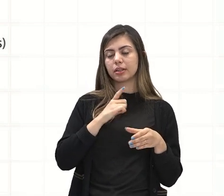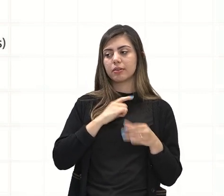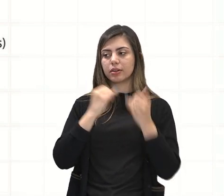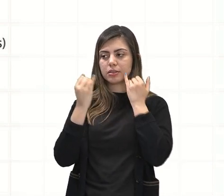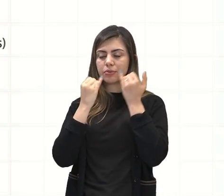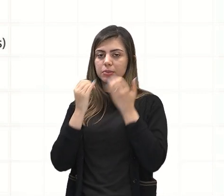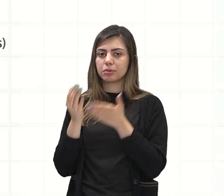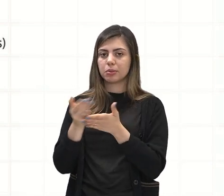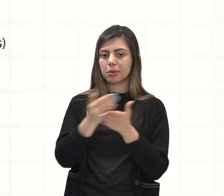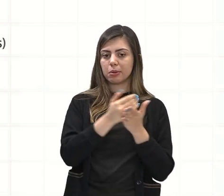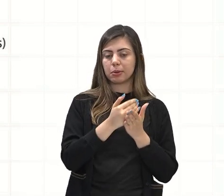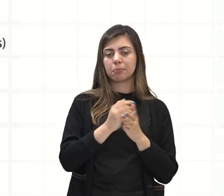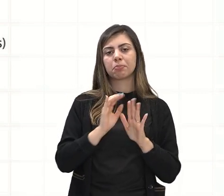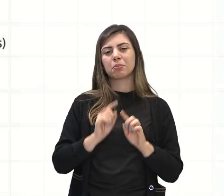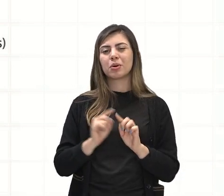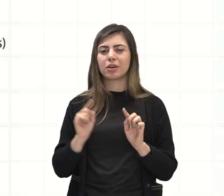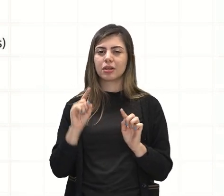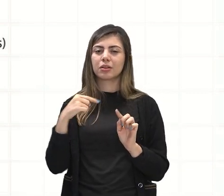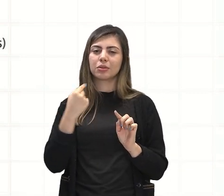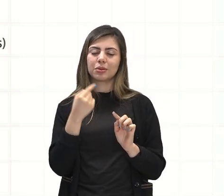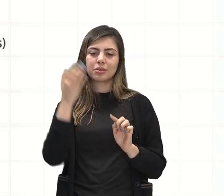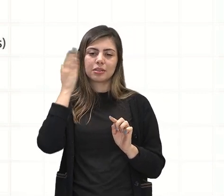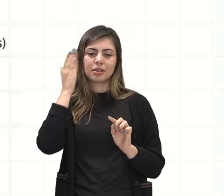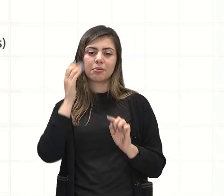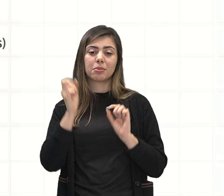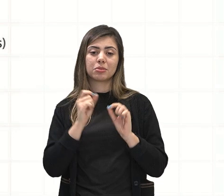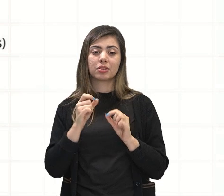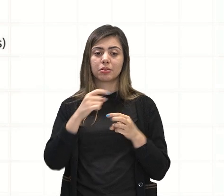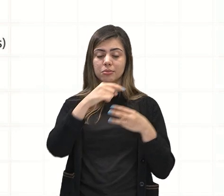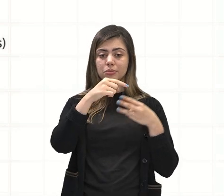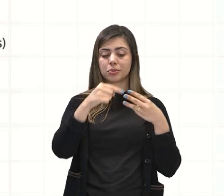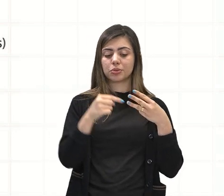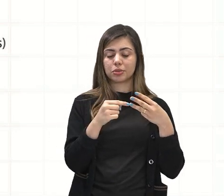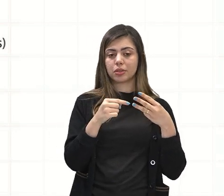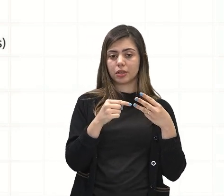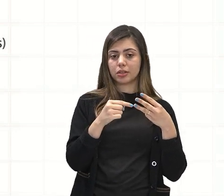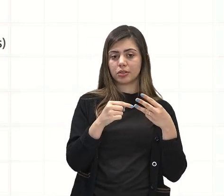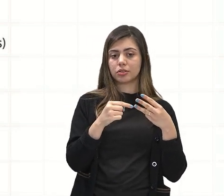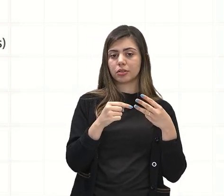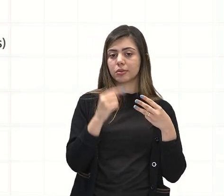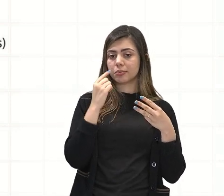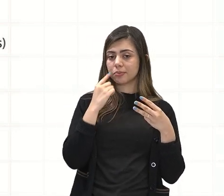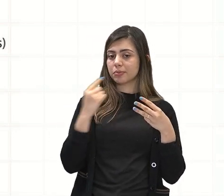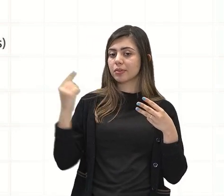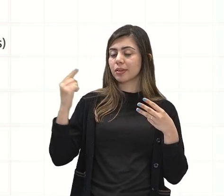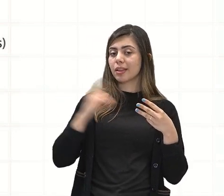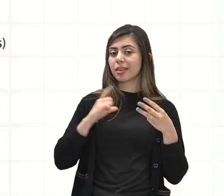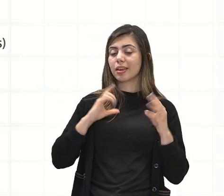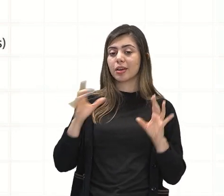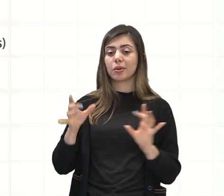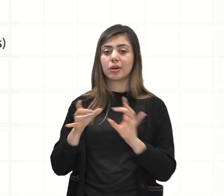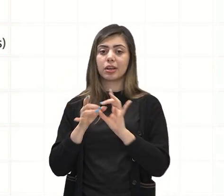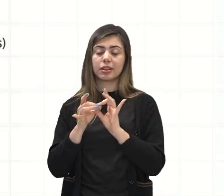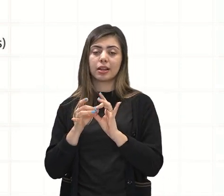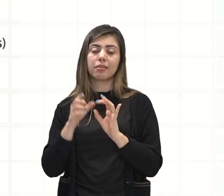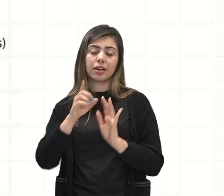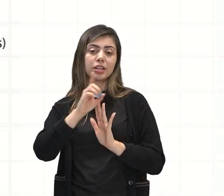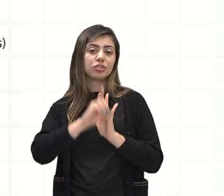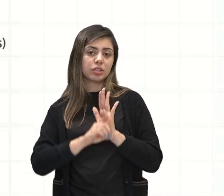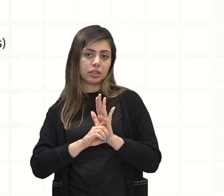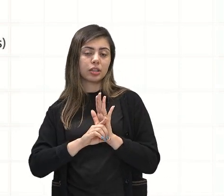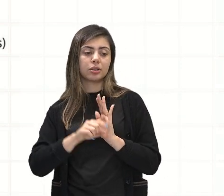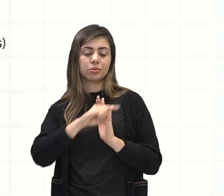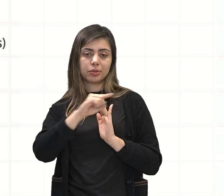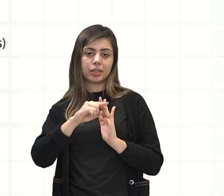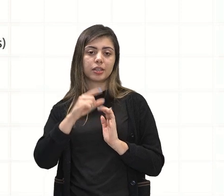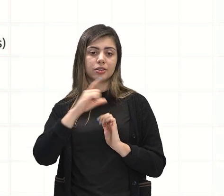No entanto, como nós já sabemos, essas classes estão unidas pelos privilégios tributários e jurídicos que tinham sobre